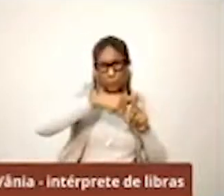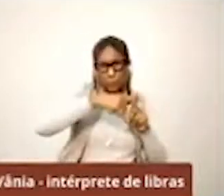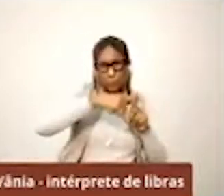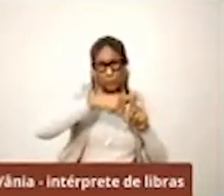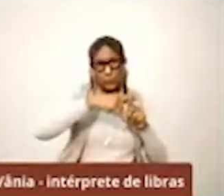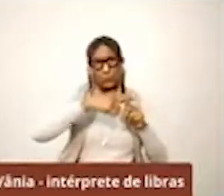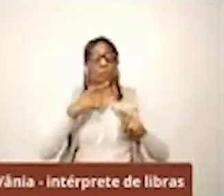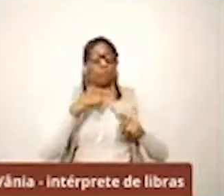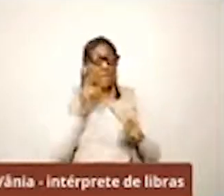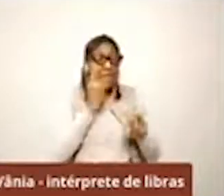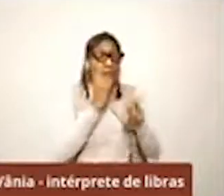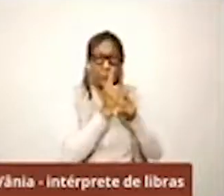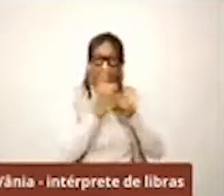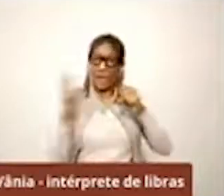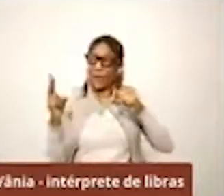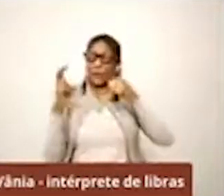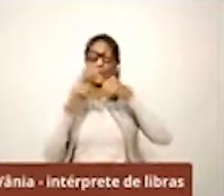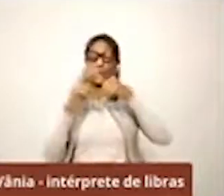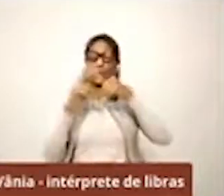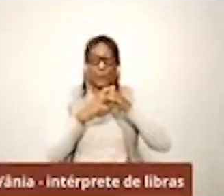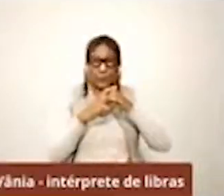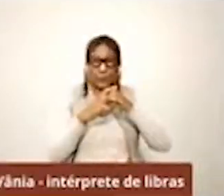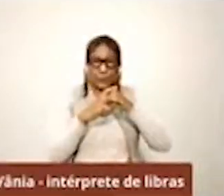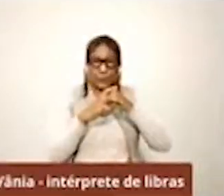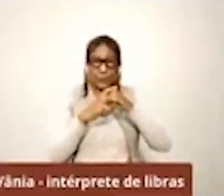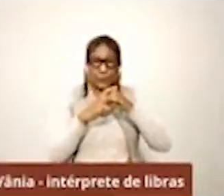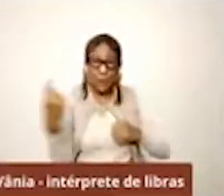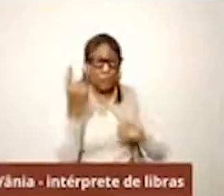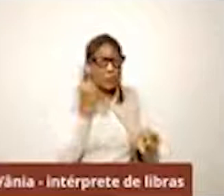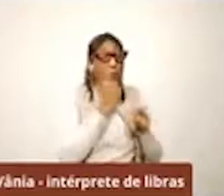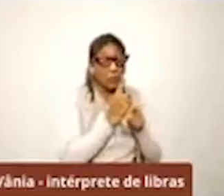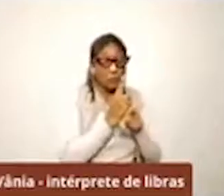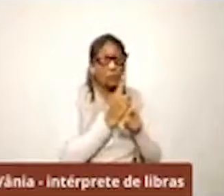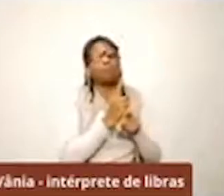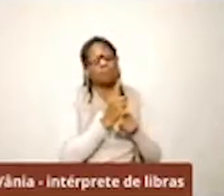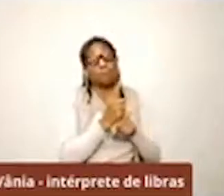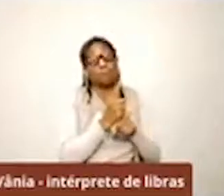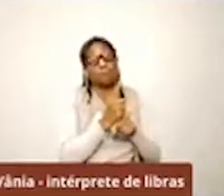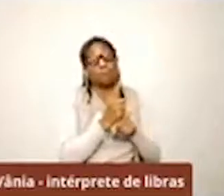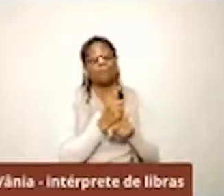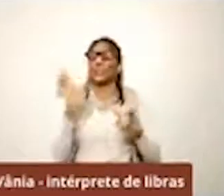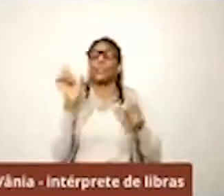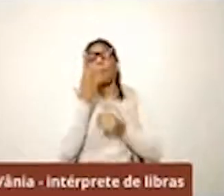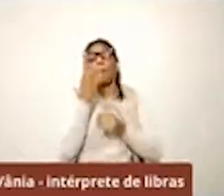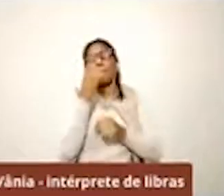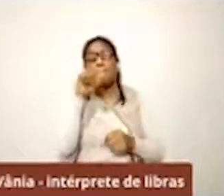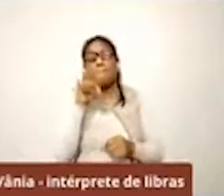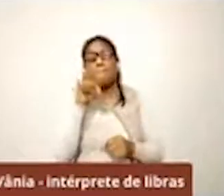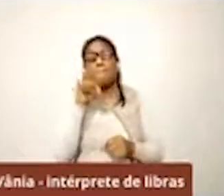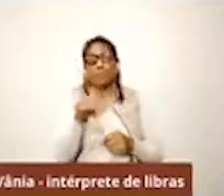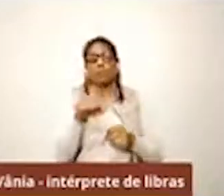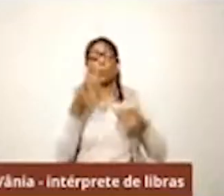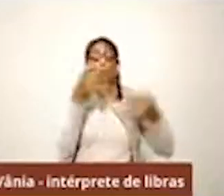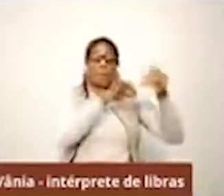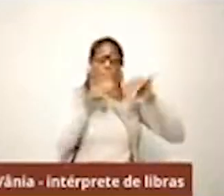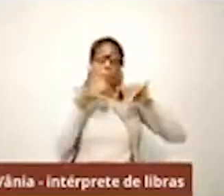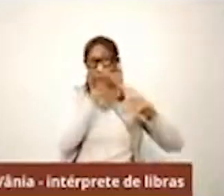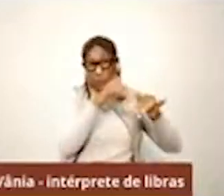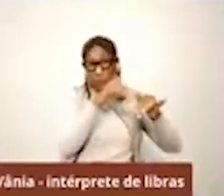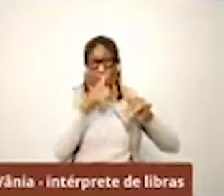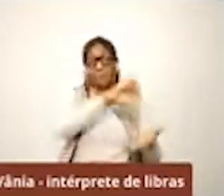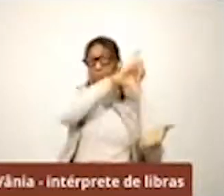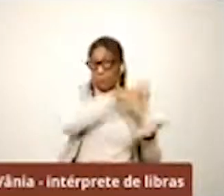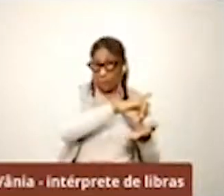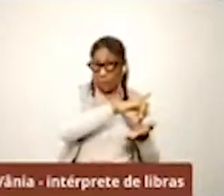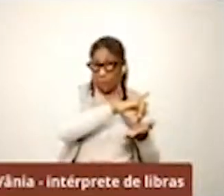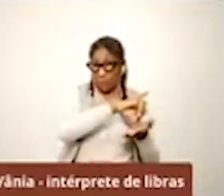o vírus. Então, nós estamos fazendo cerca de 1.000 exames hoje, tanto pelo nosso laboratório central, quanto pelos laboratórios